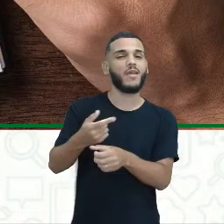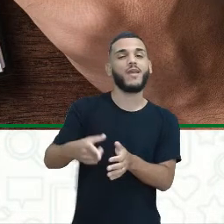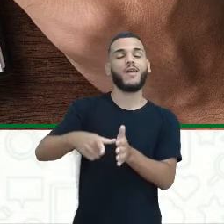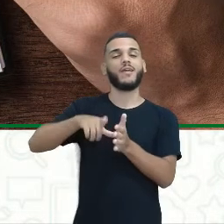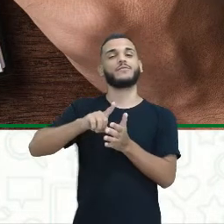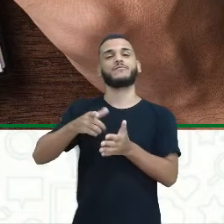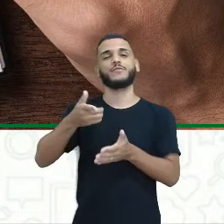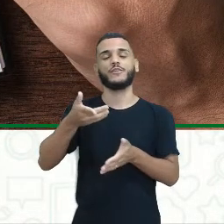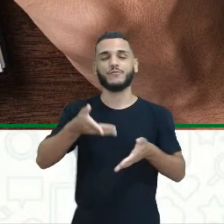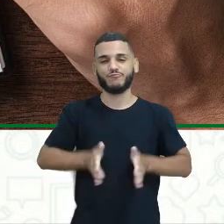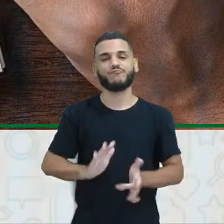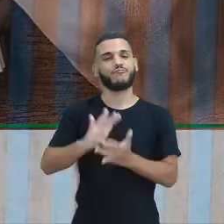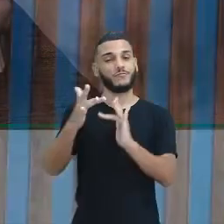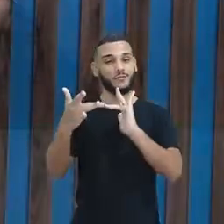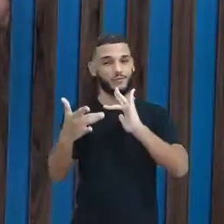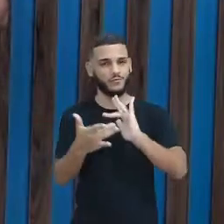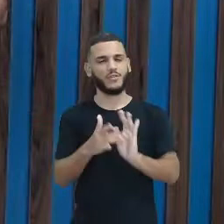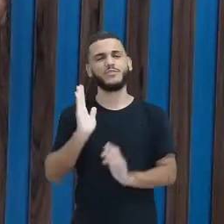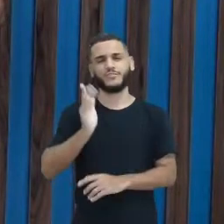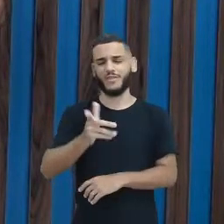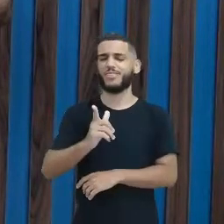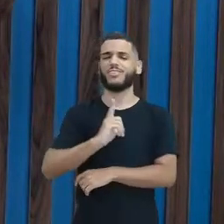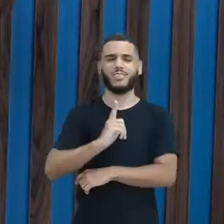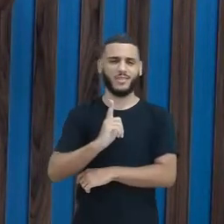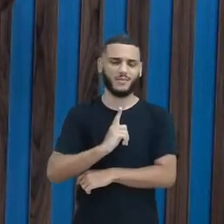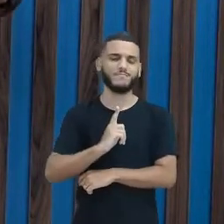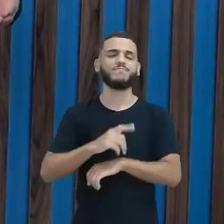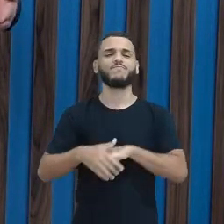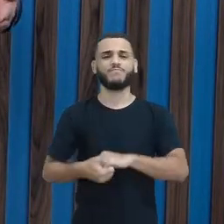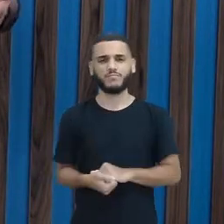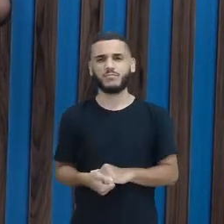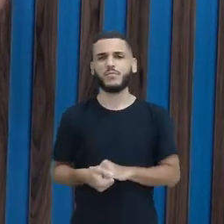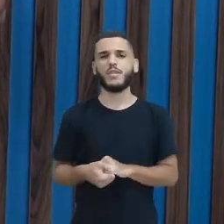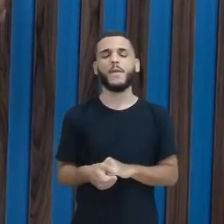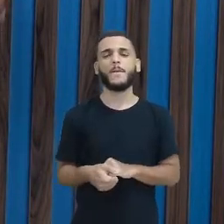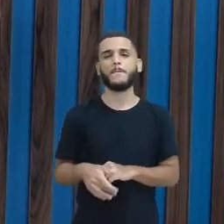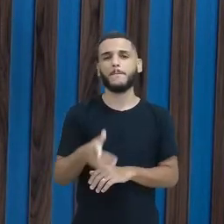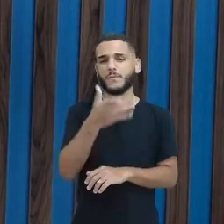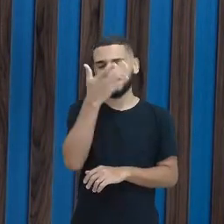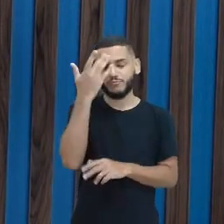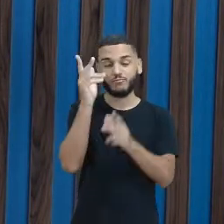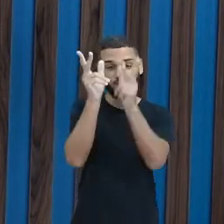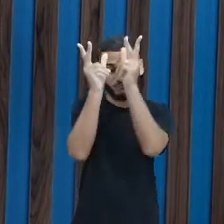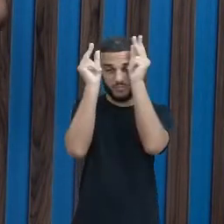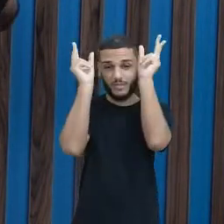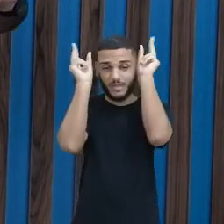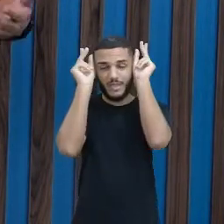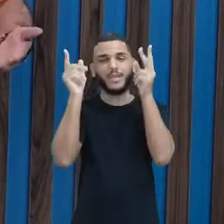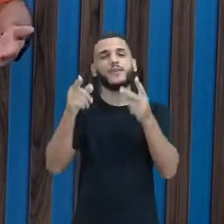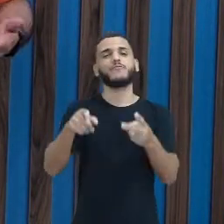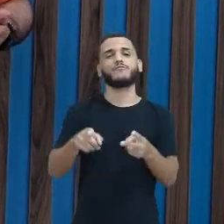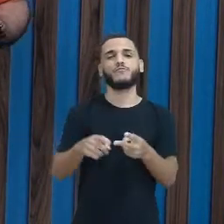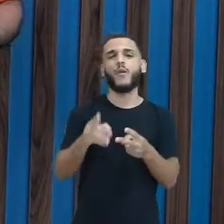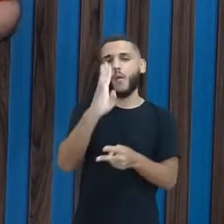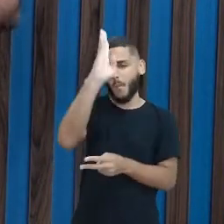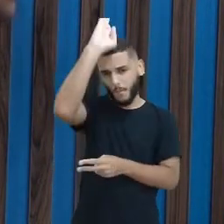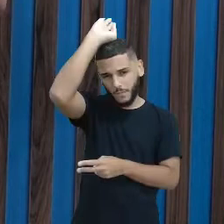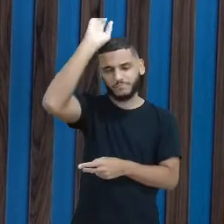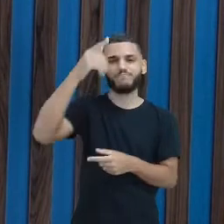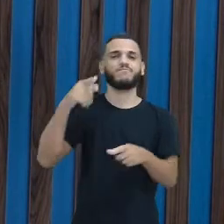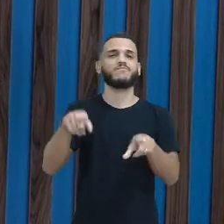de Jesus Cristo, já se praticava a escravidão. Povos gregos, povos romanos, por exemplo, praticavam